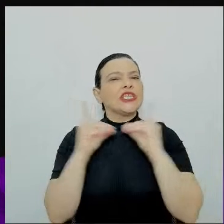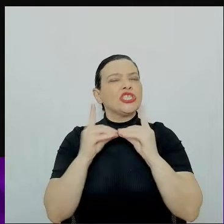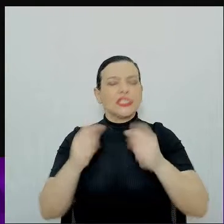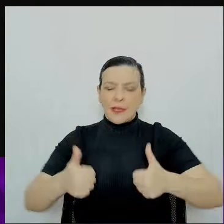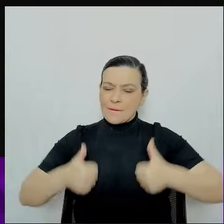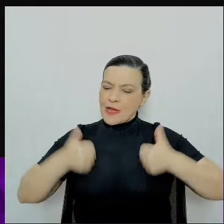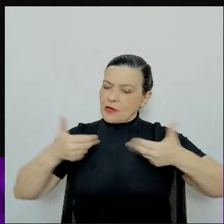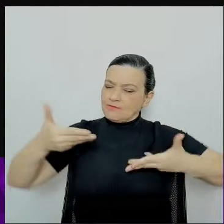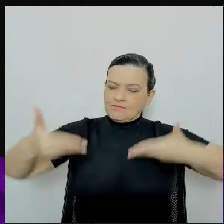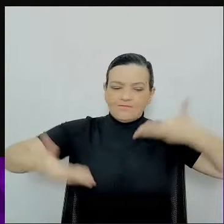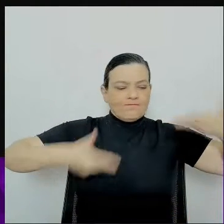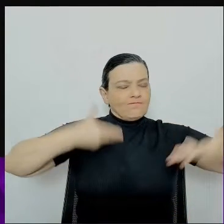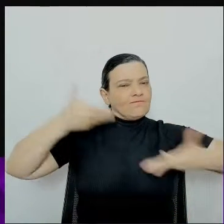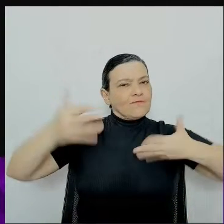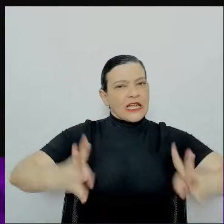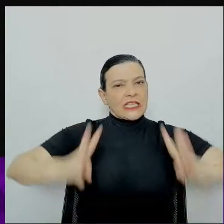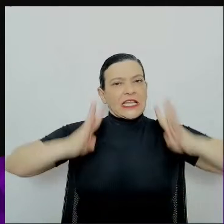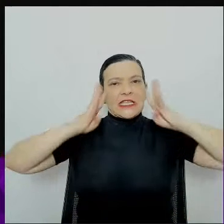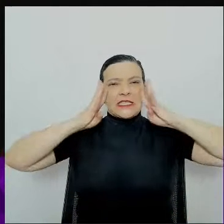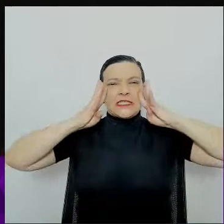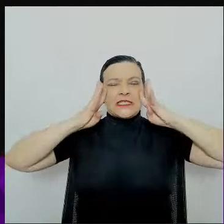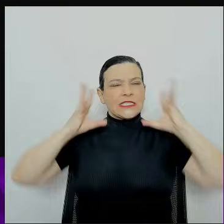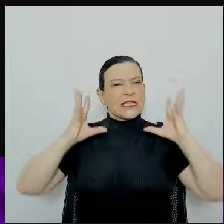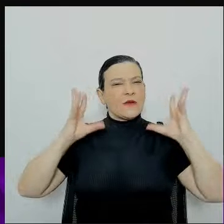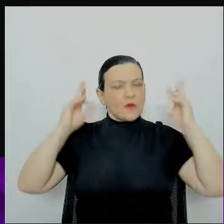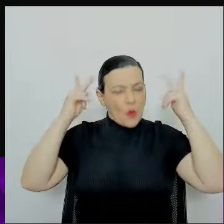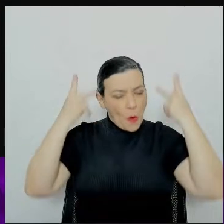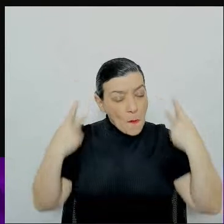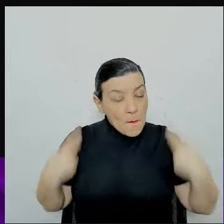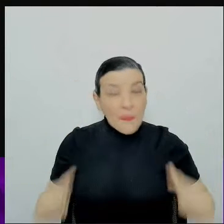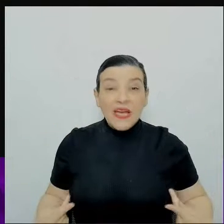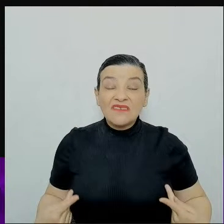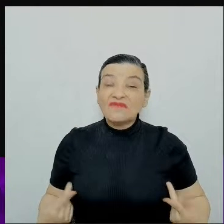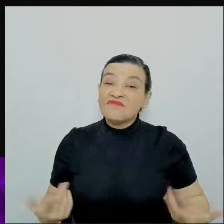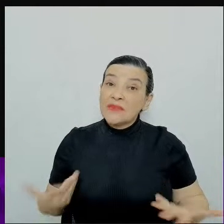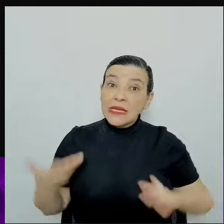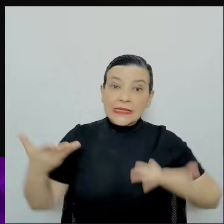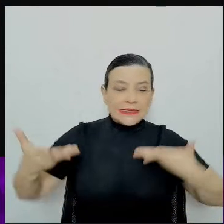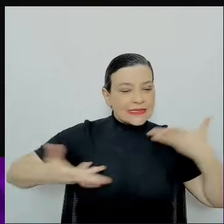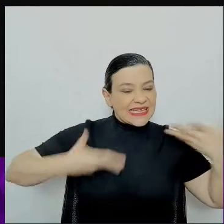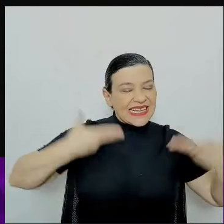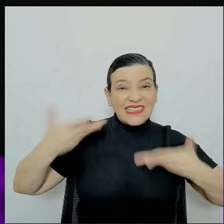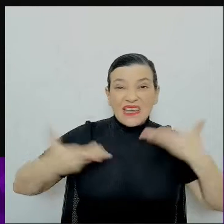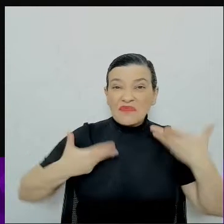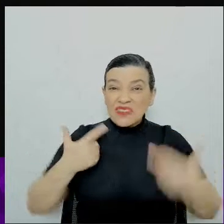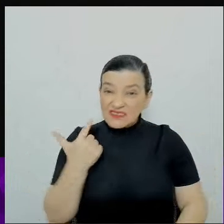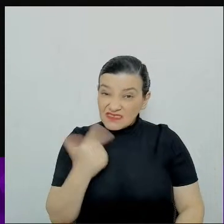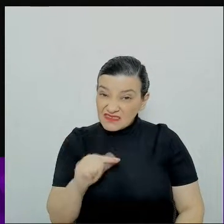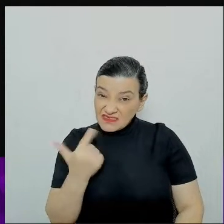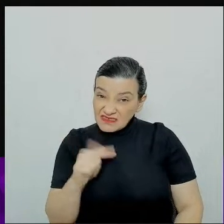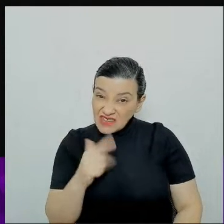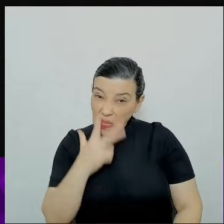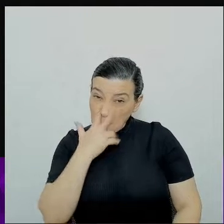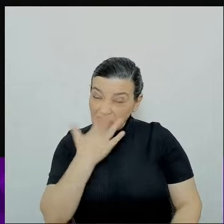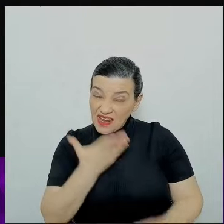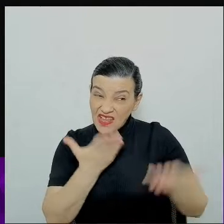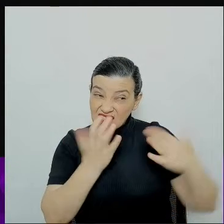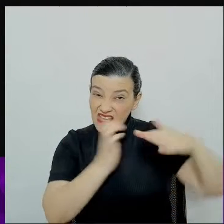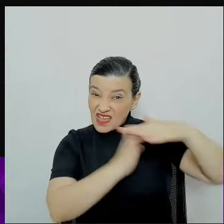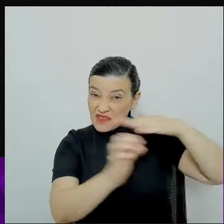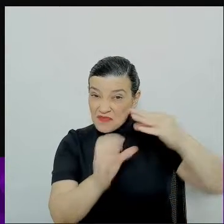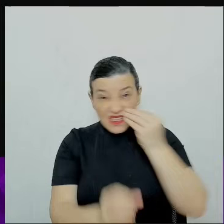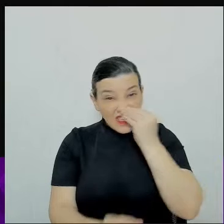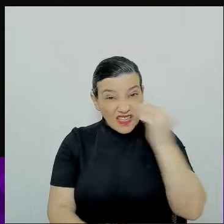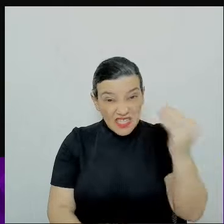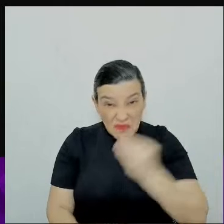humana. Não é? Quando a gente não tem um tratamento cordial, quando a gente sente que a empresa não está olhando para a gente vai falar